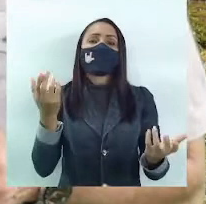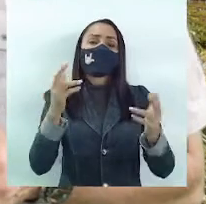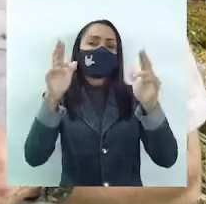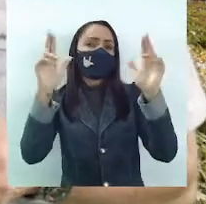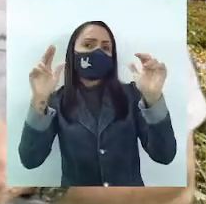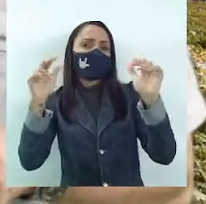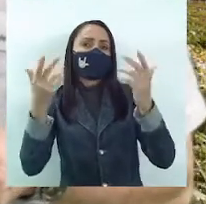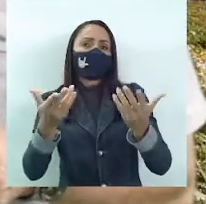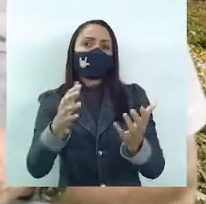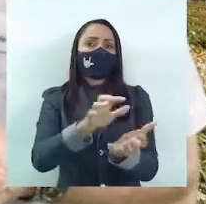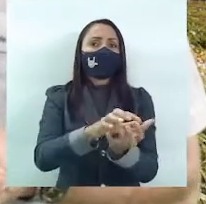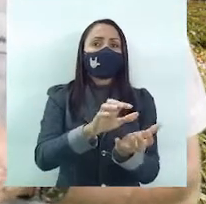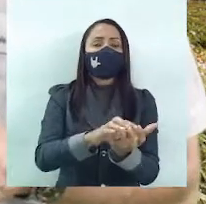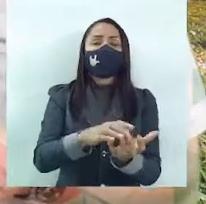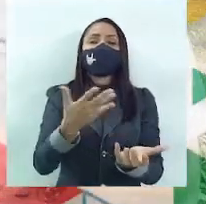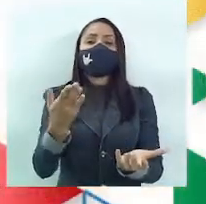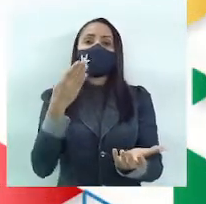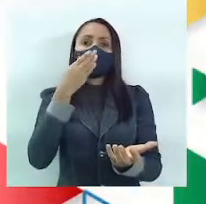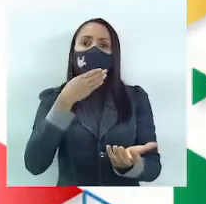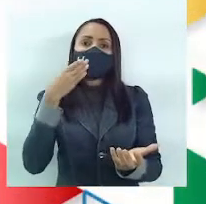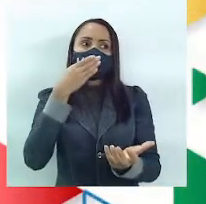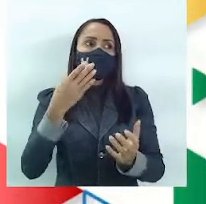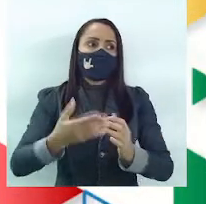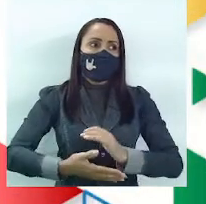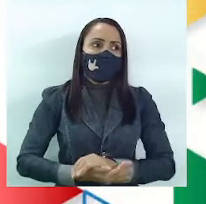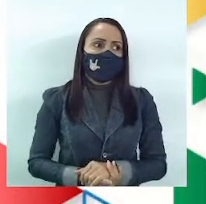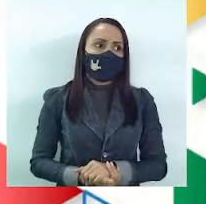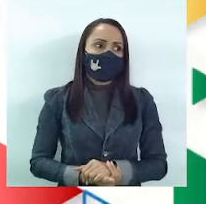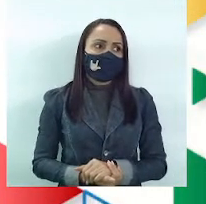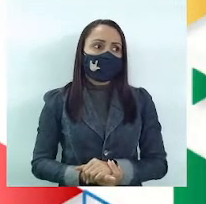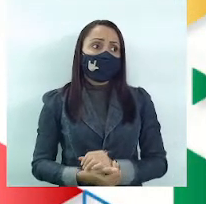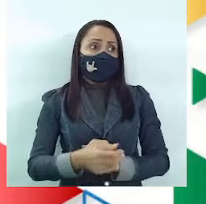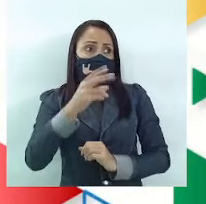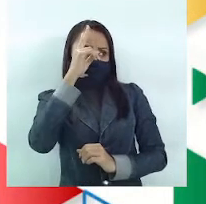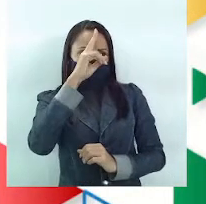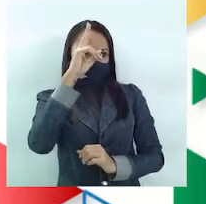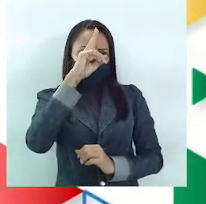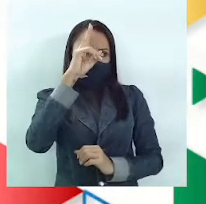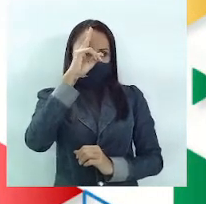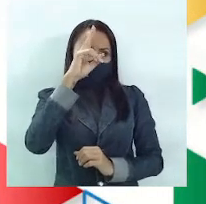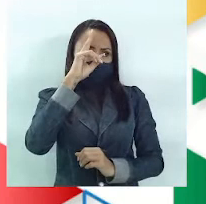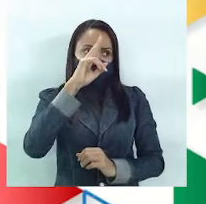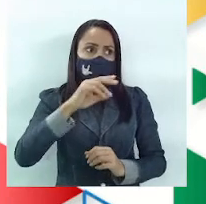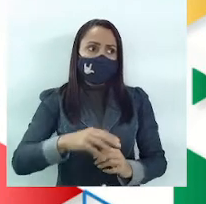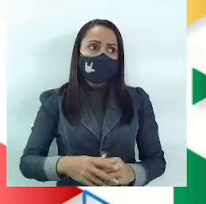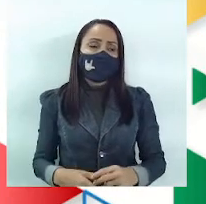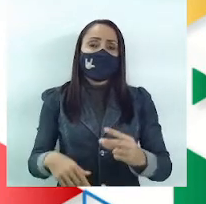açúcar. Na tela nós temos aí, professor. Historicamente, Pernambuco e São Vicente